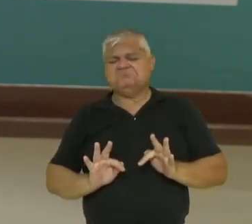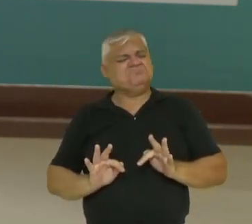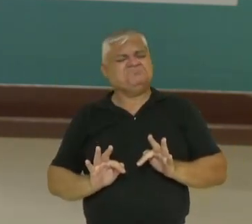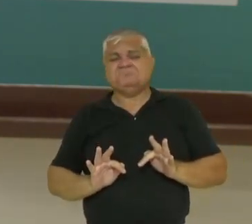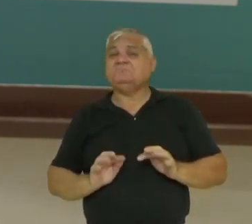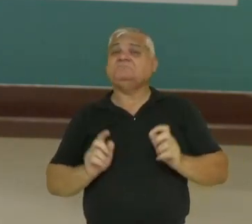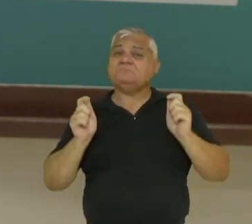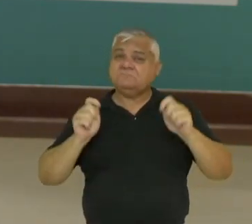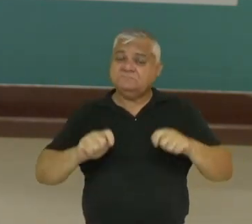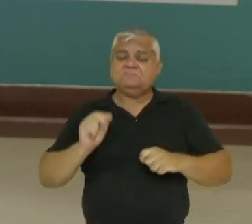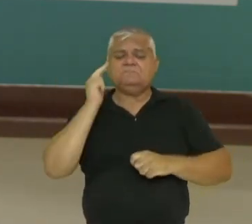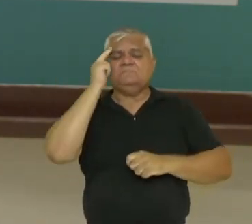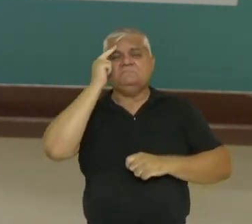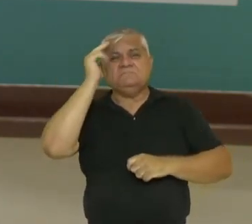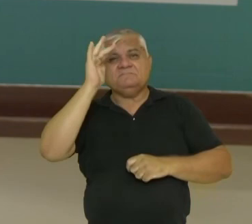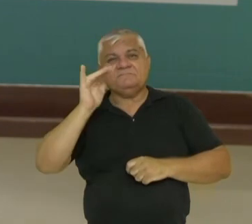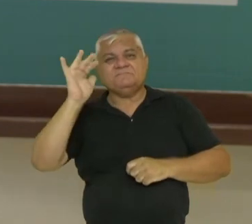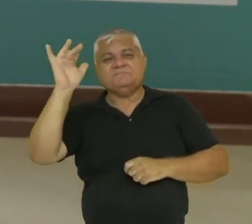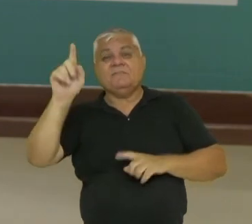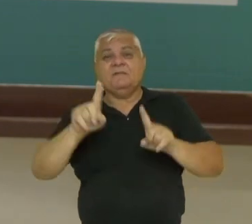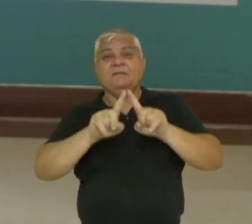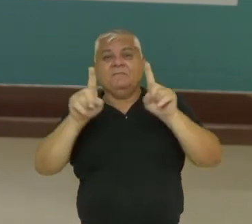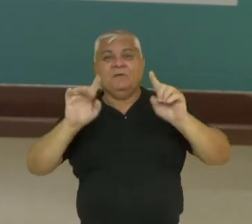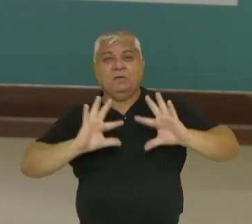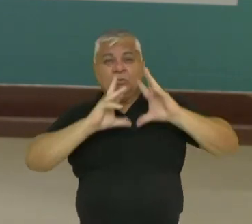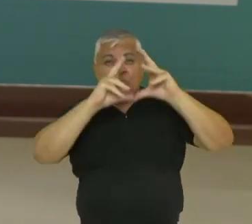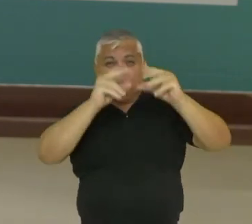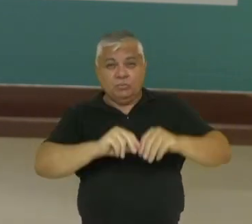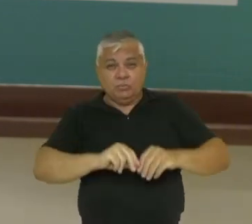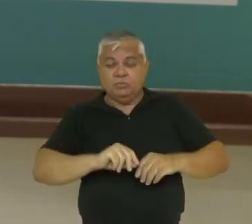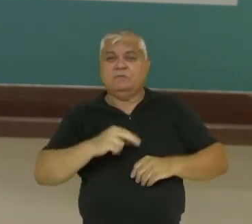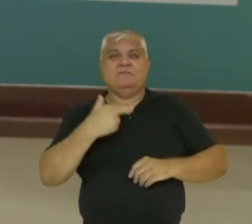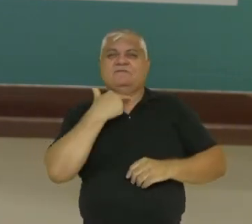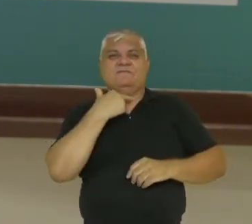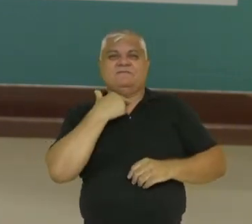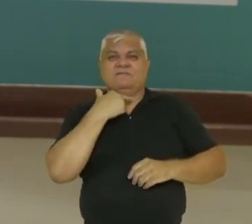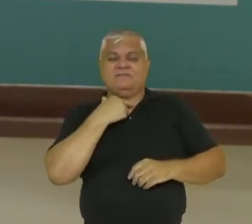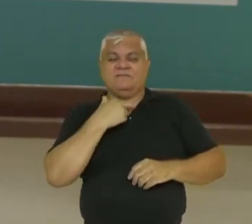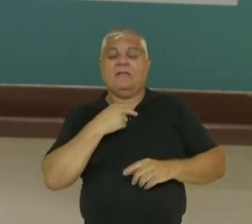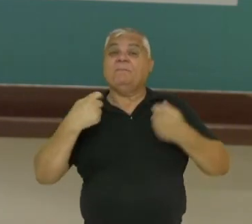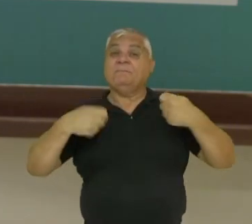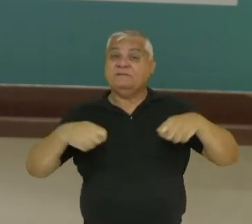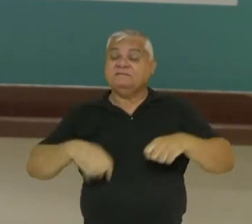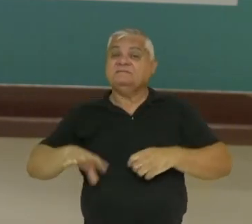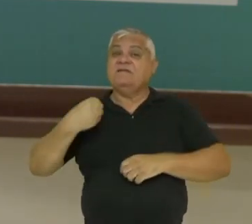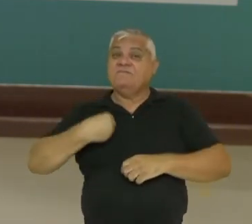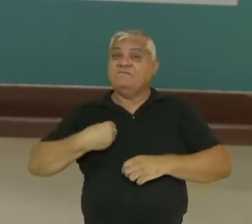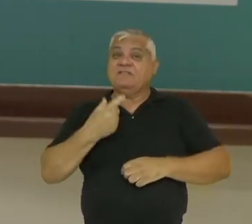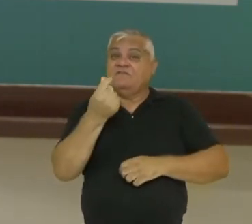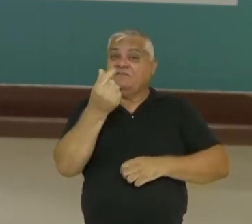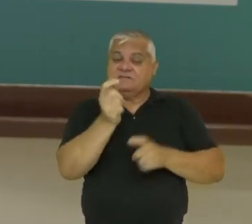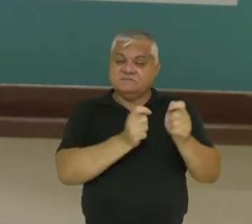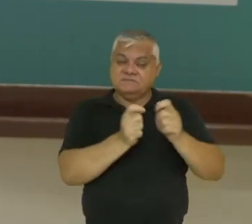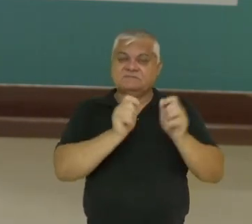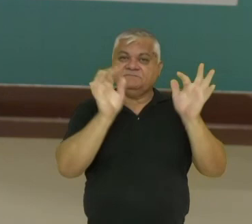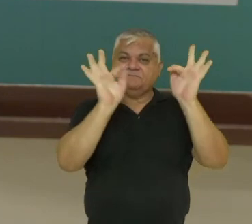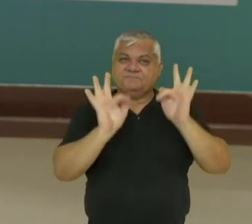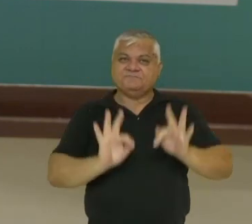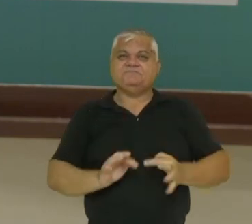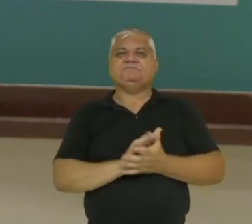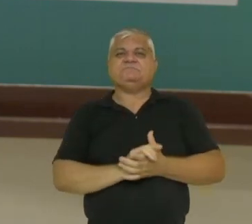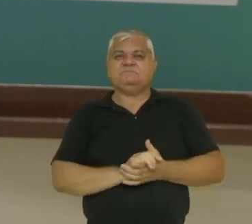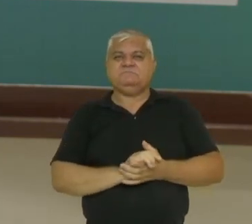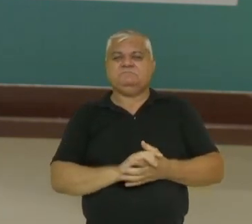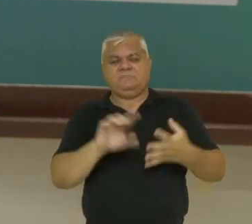verdade. Hoje em dia muita gente pode ficar rico exatamente trabalhando e sabendo trabalhar com dinheiro.